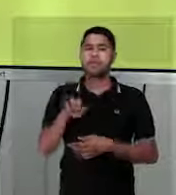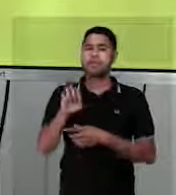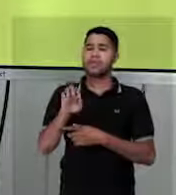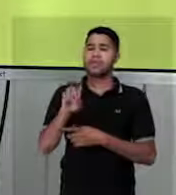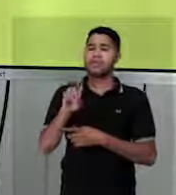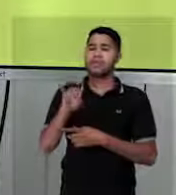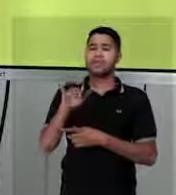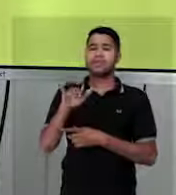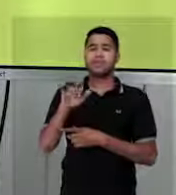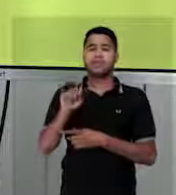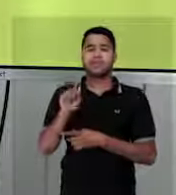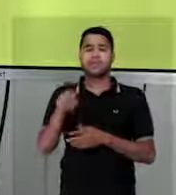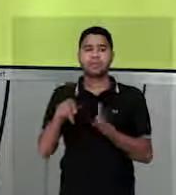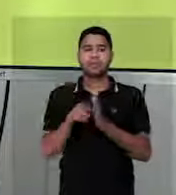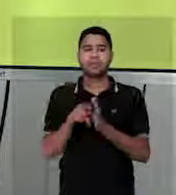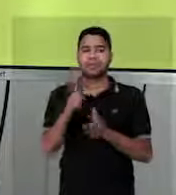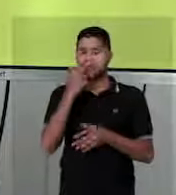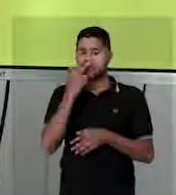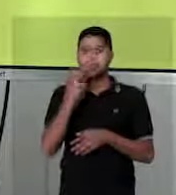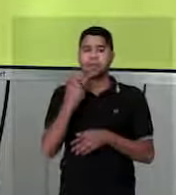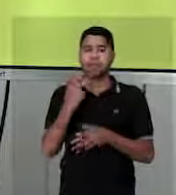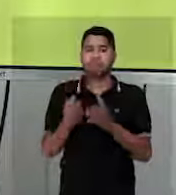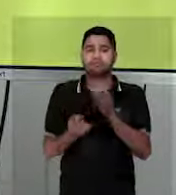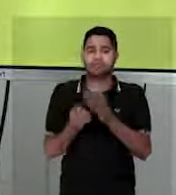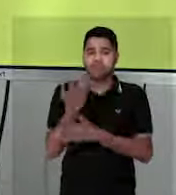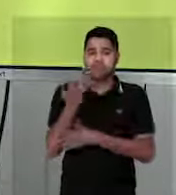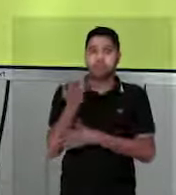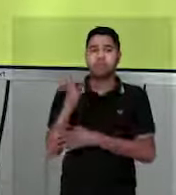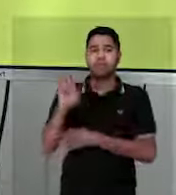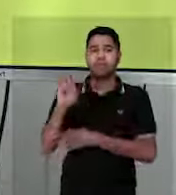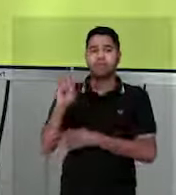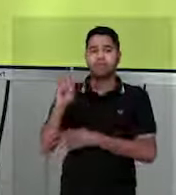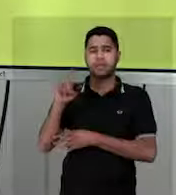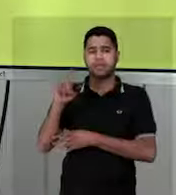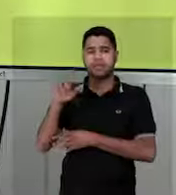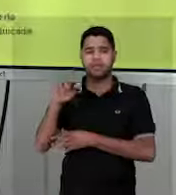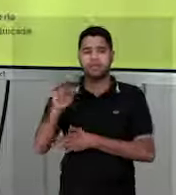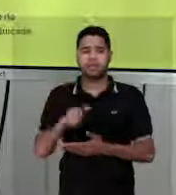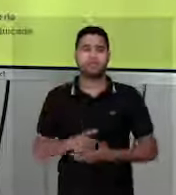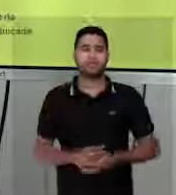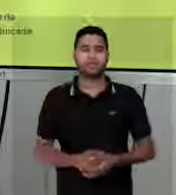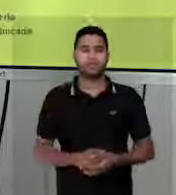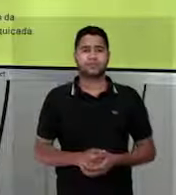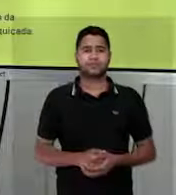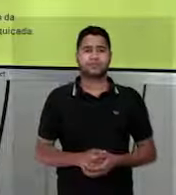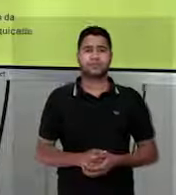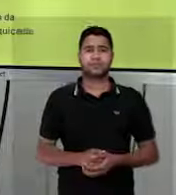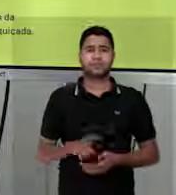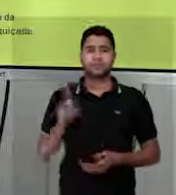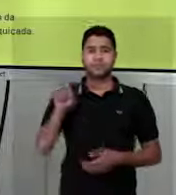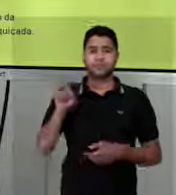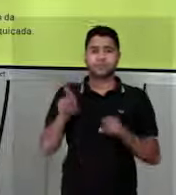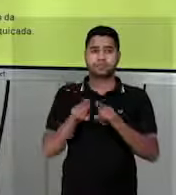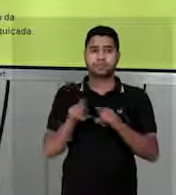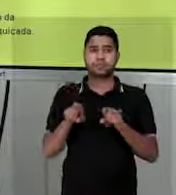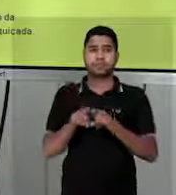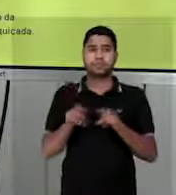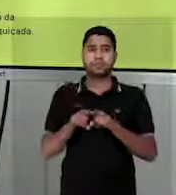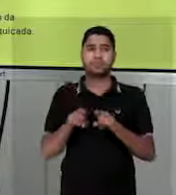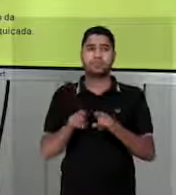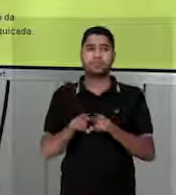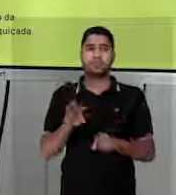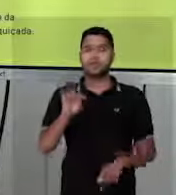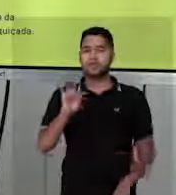forma edema na região acometida. Bom, temos também a Tinea